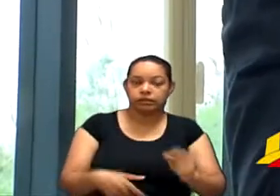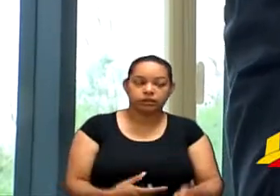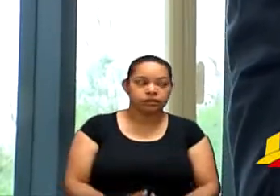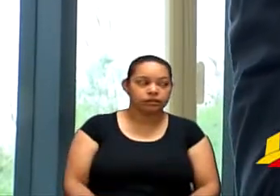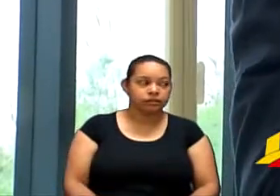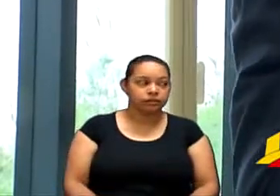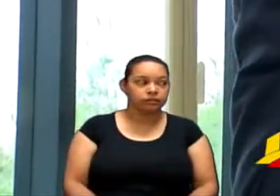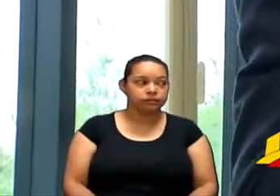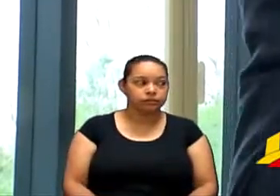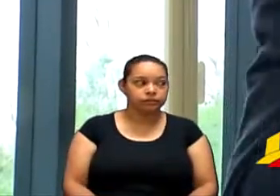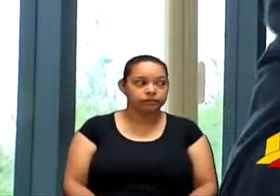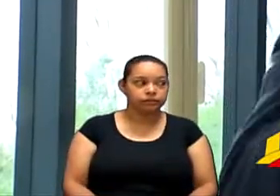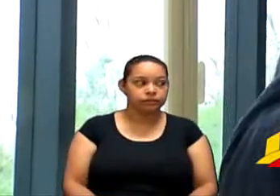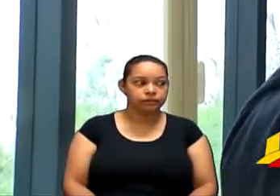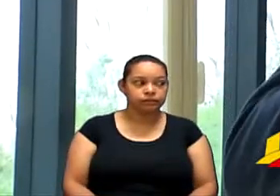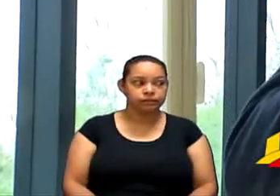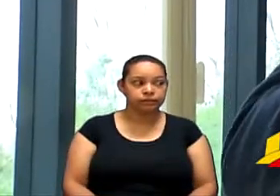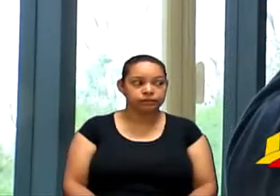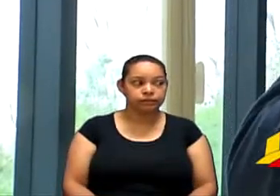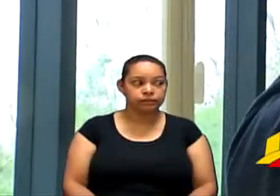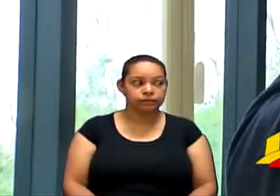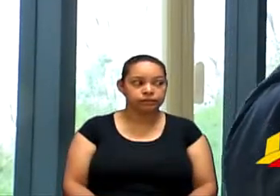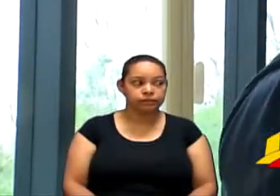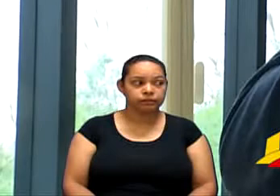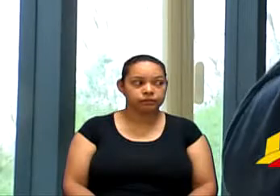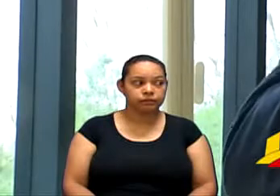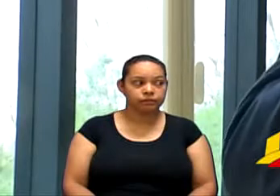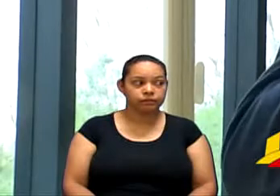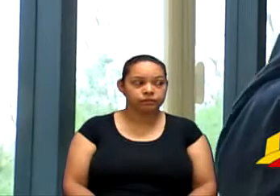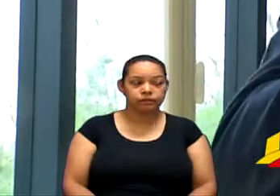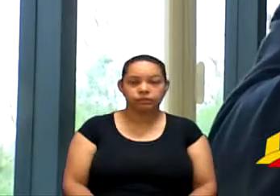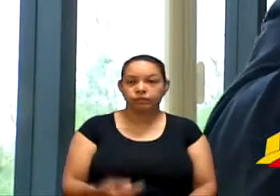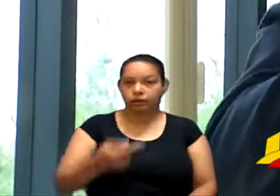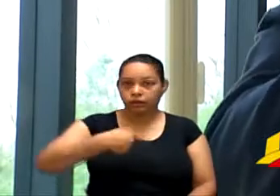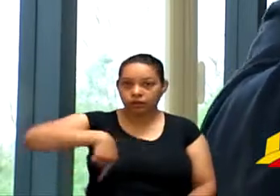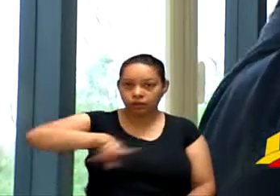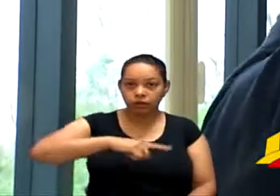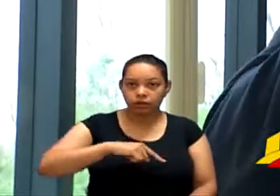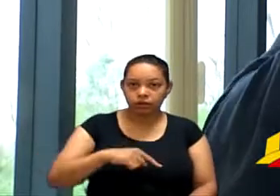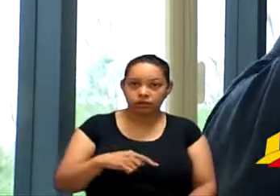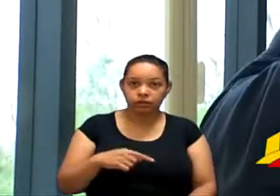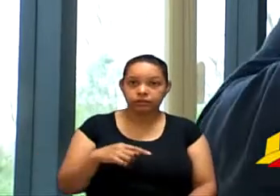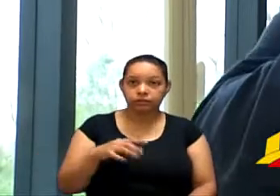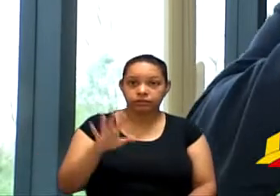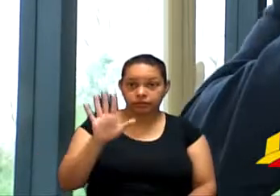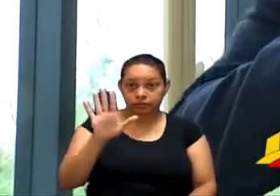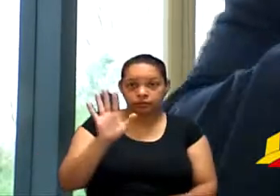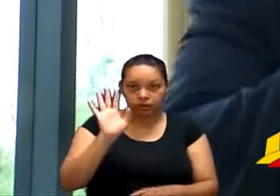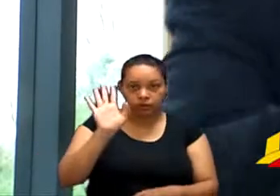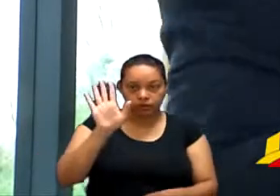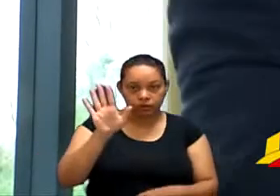através da eleição do povo para sair está escolhido e tá aqui somos nós então então